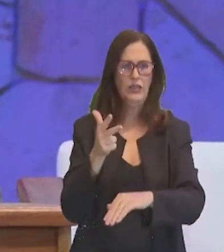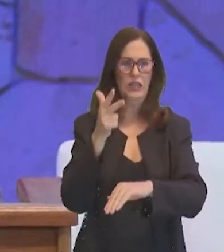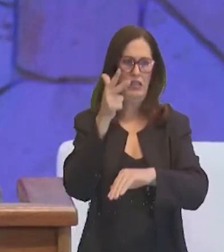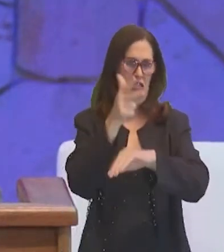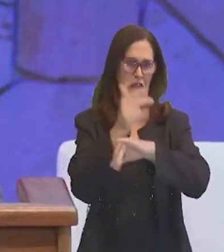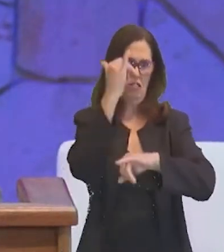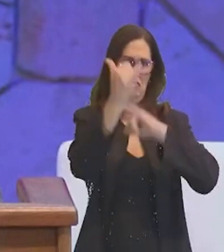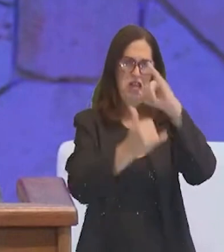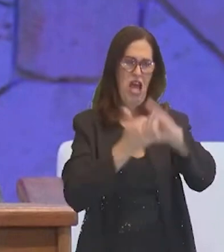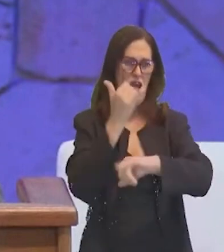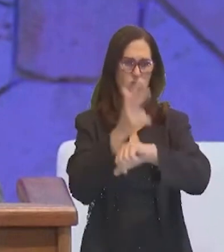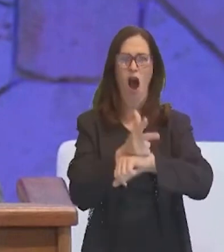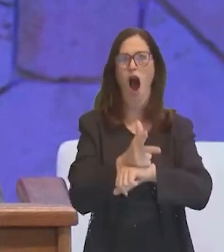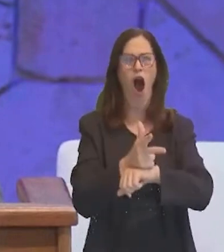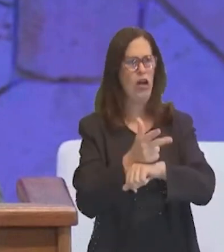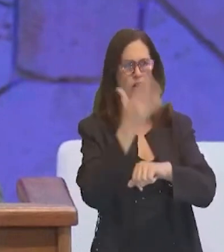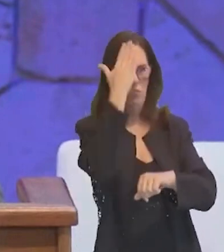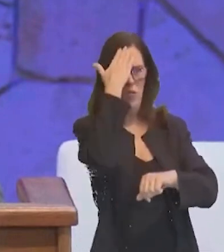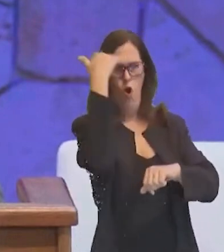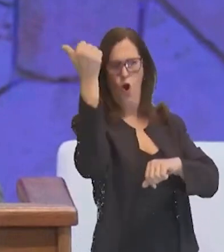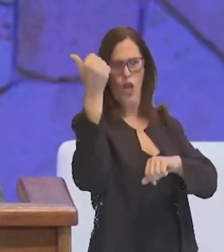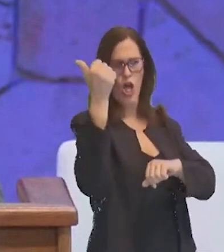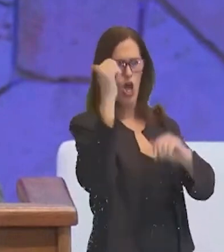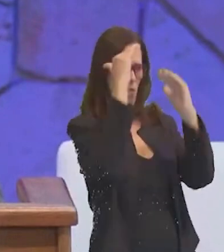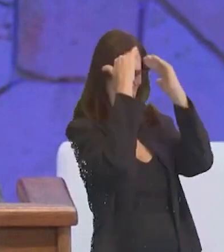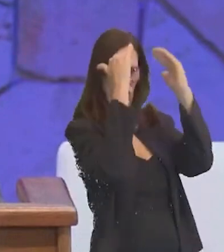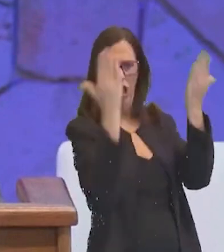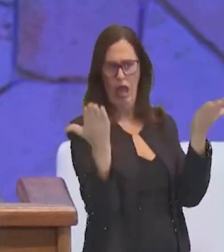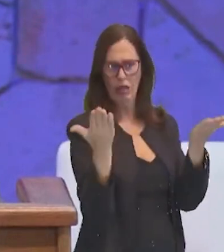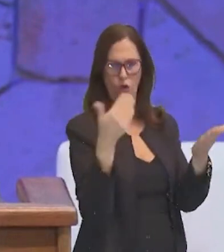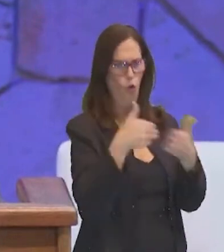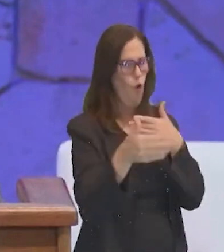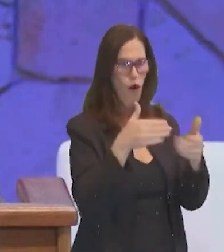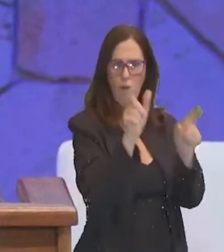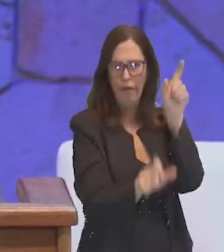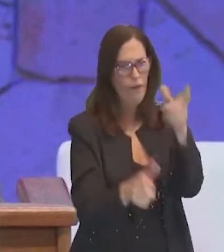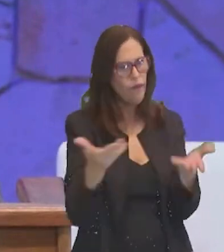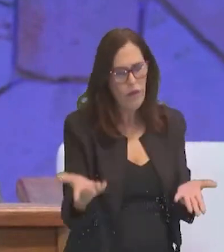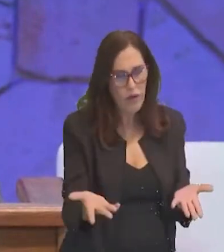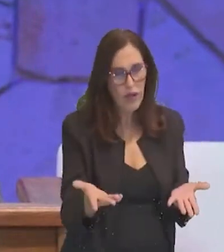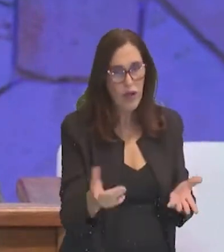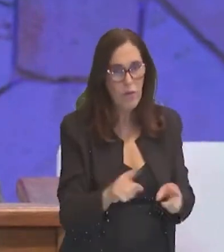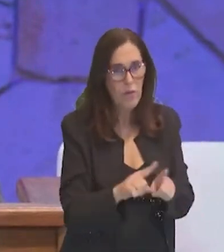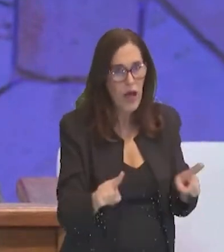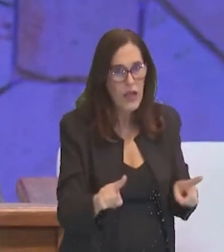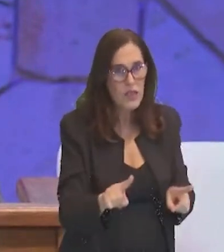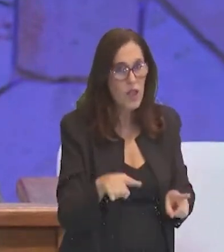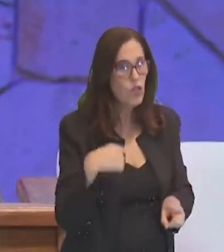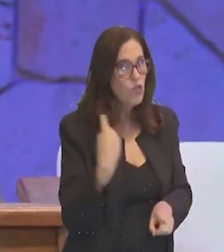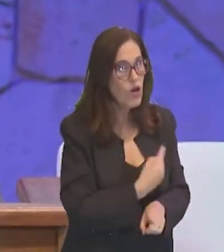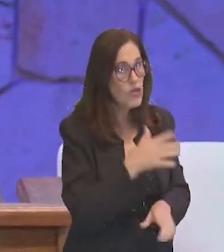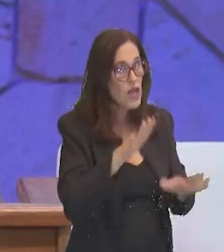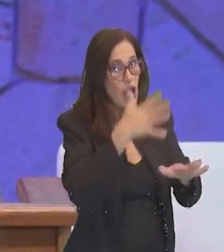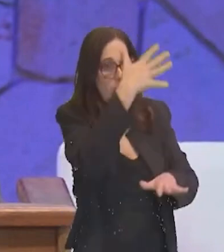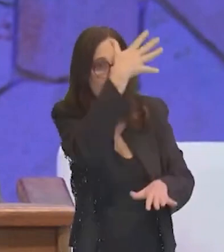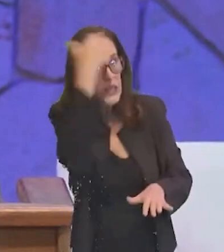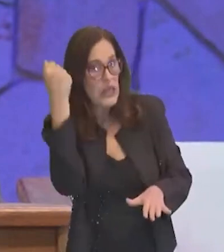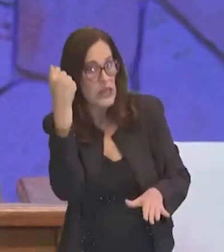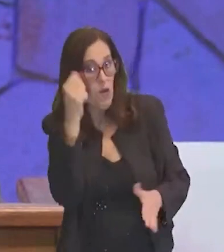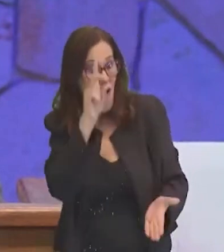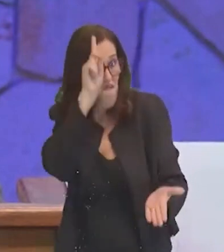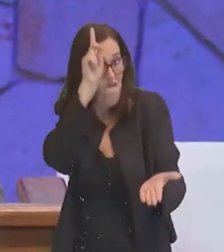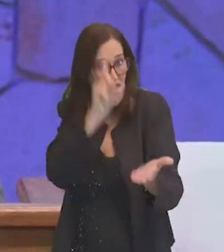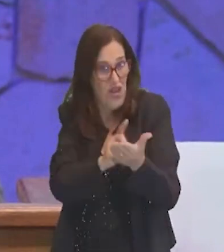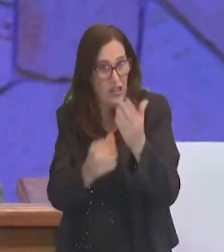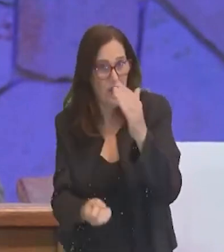da obediência, e porventura nós nos esquecemos de onde vem a verdadeira fonte